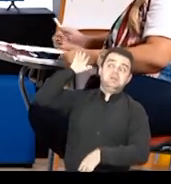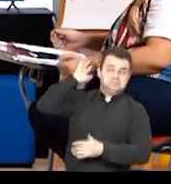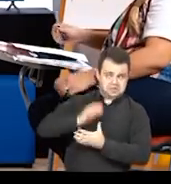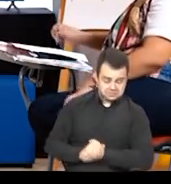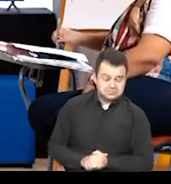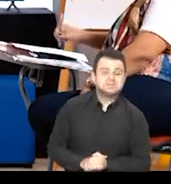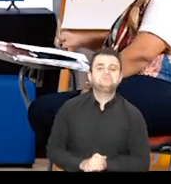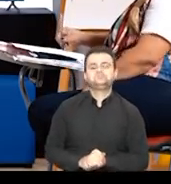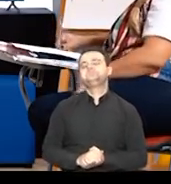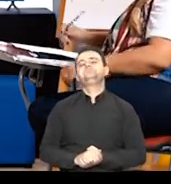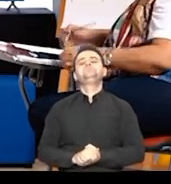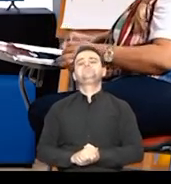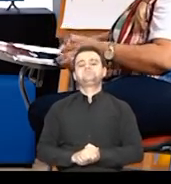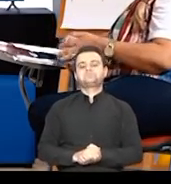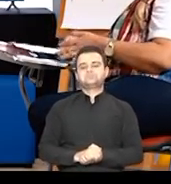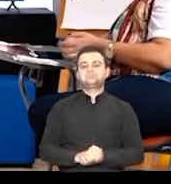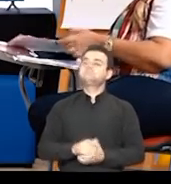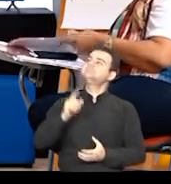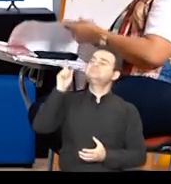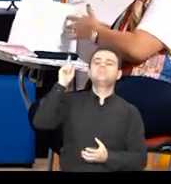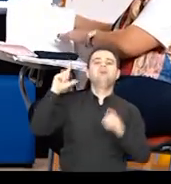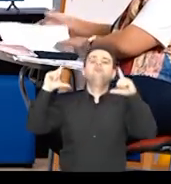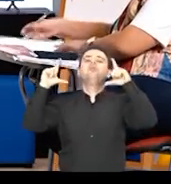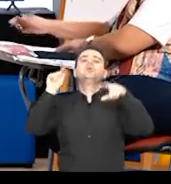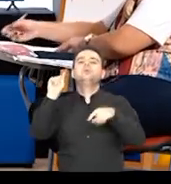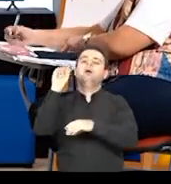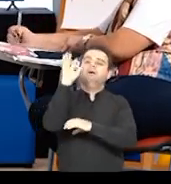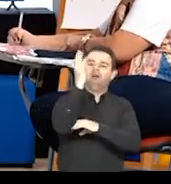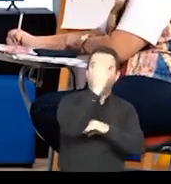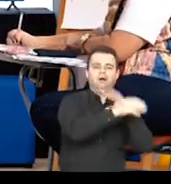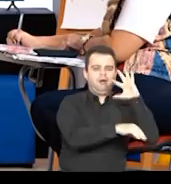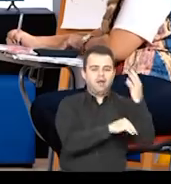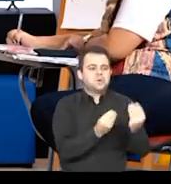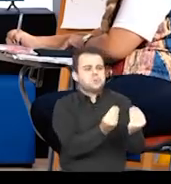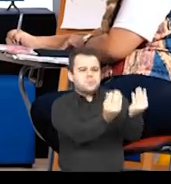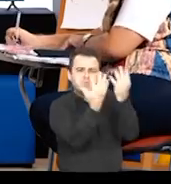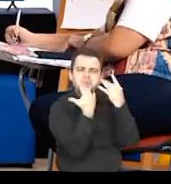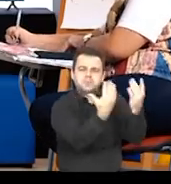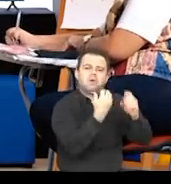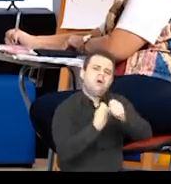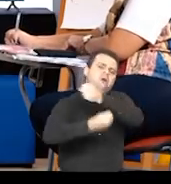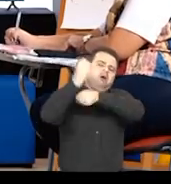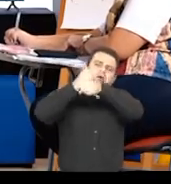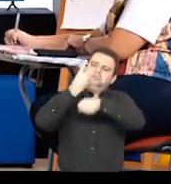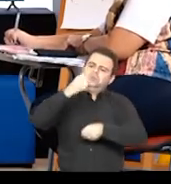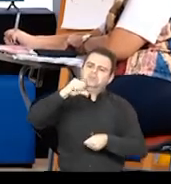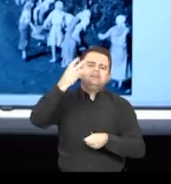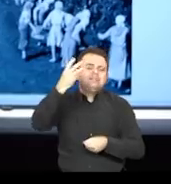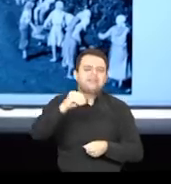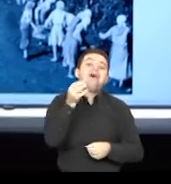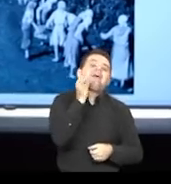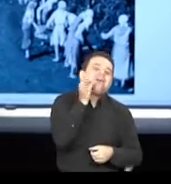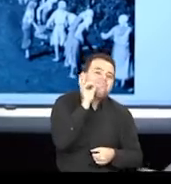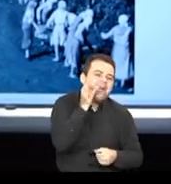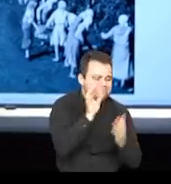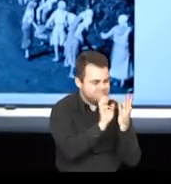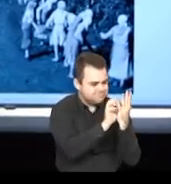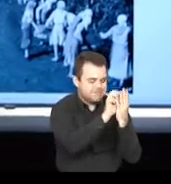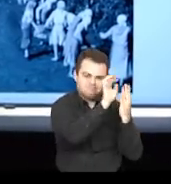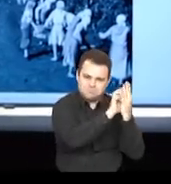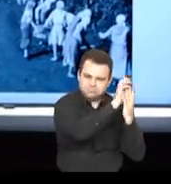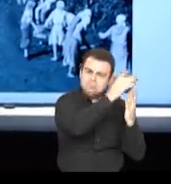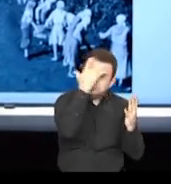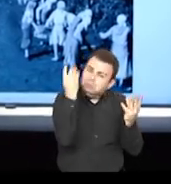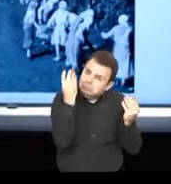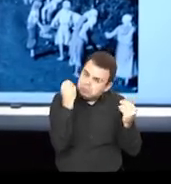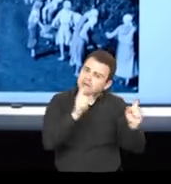Temos aqui agora uma paisagem rural. É uma grande plantação de café no ano de 1930. Observem quantas pessoas